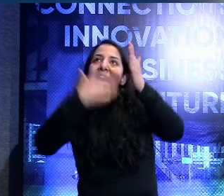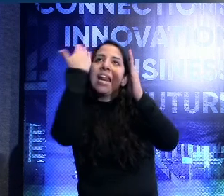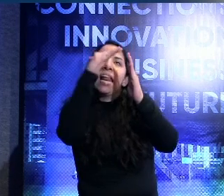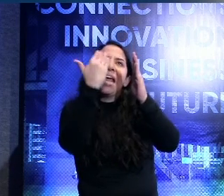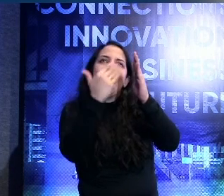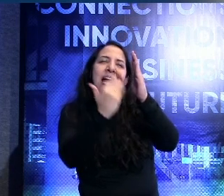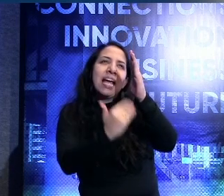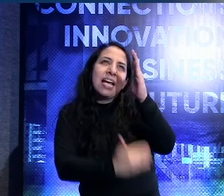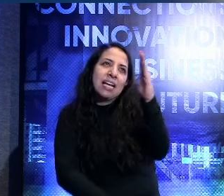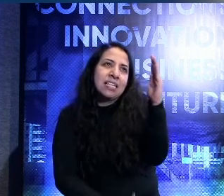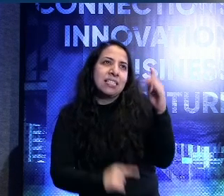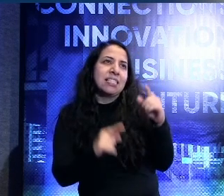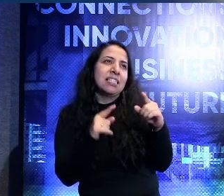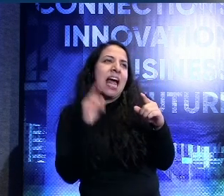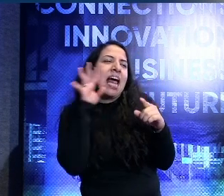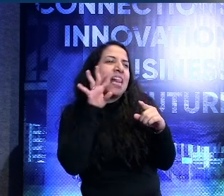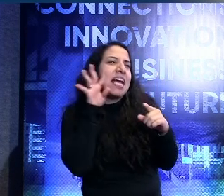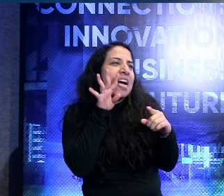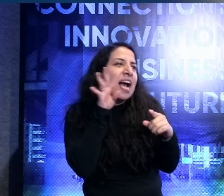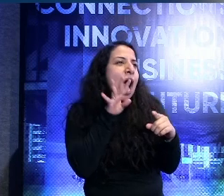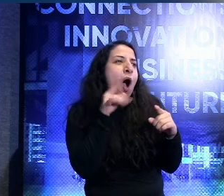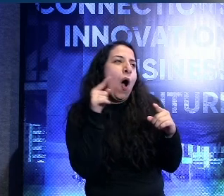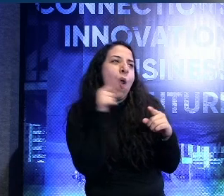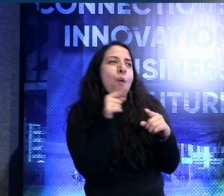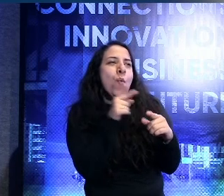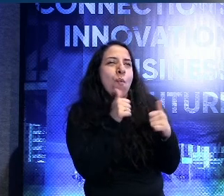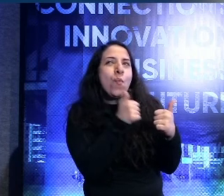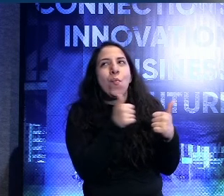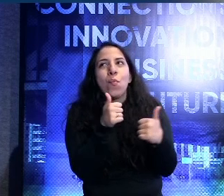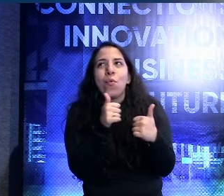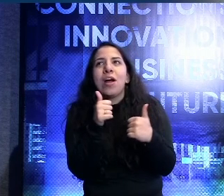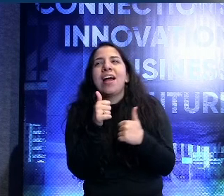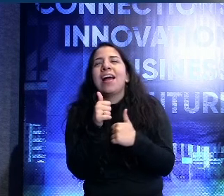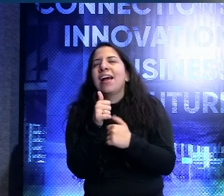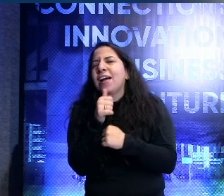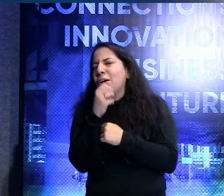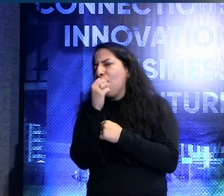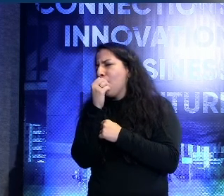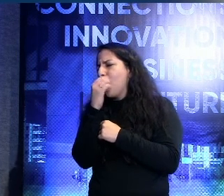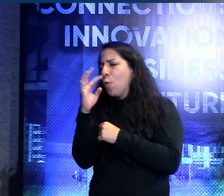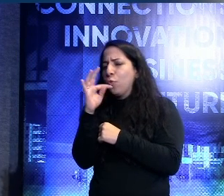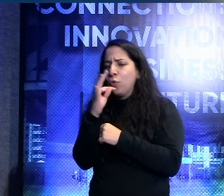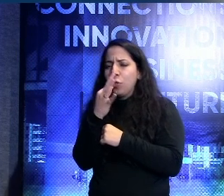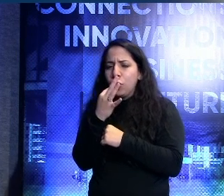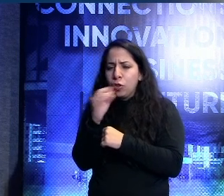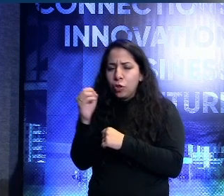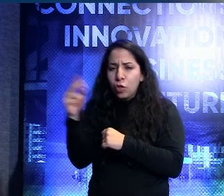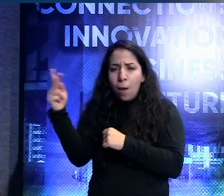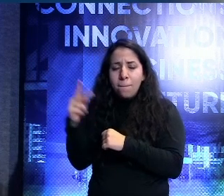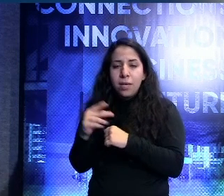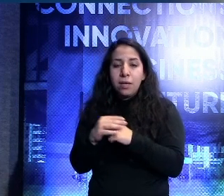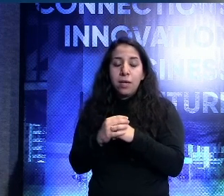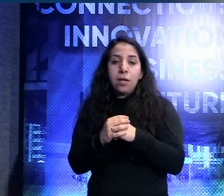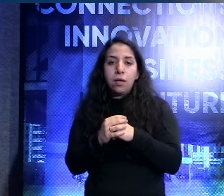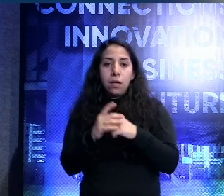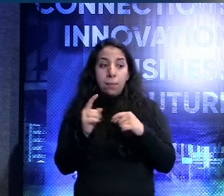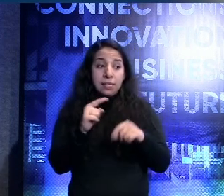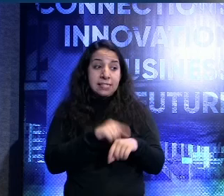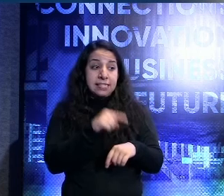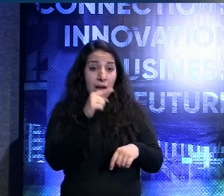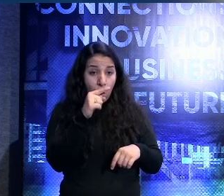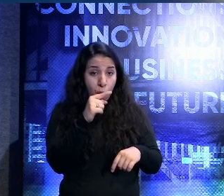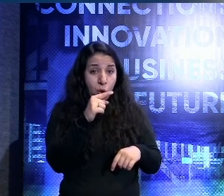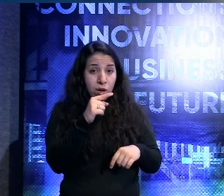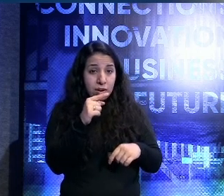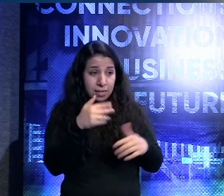caramba. Todo mundo, isso aqui é muito resiliente, não é? Top. A gente vai lá e implementa. Mas, na prática, na hora do apocalipse